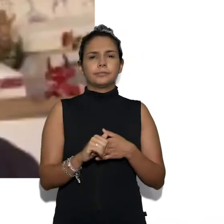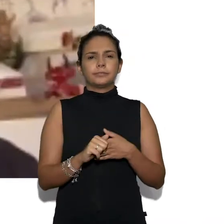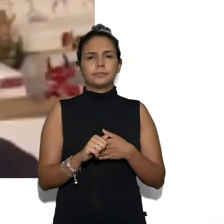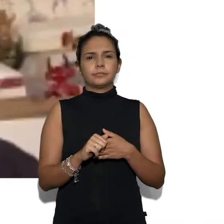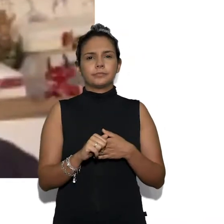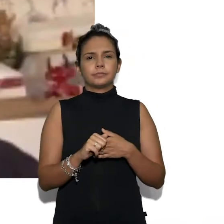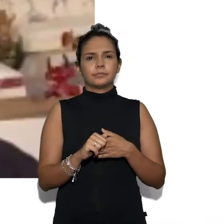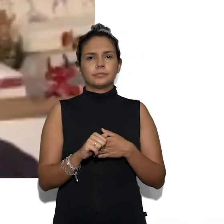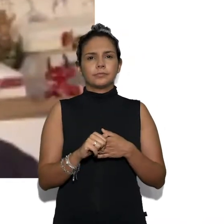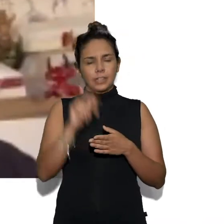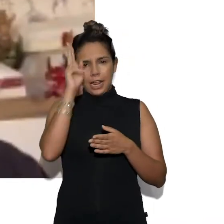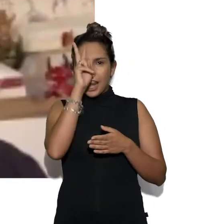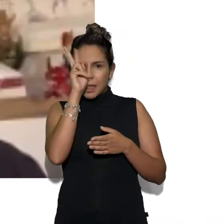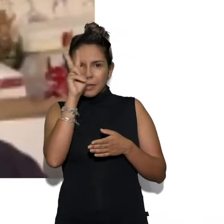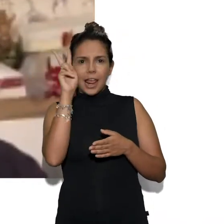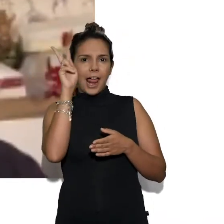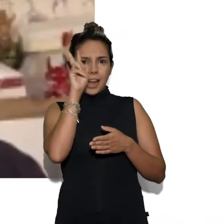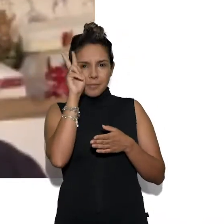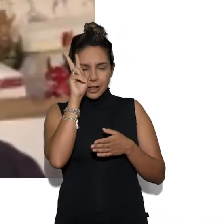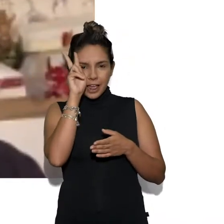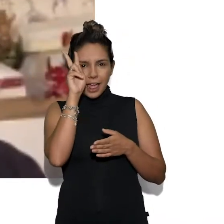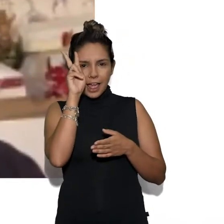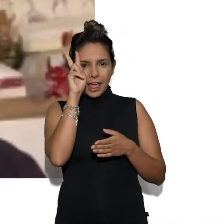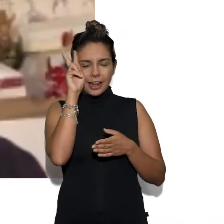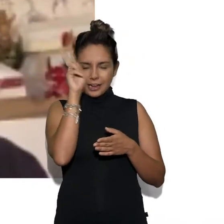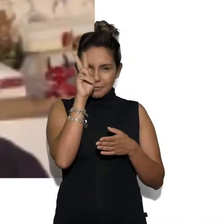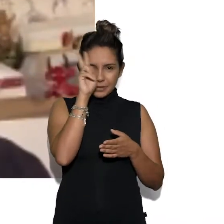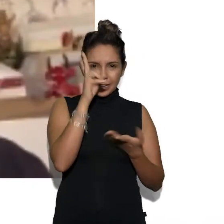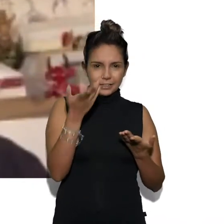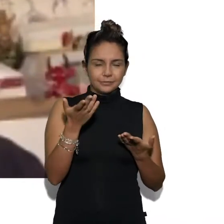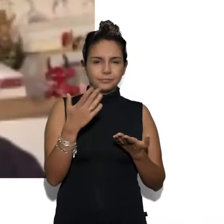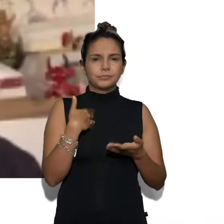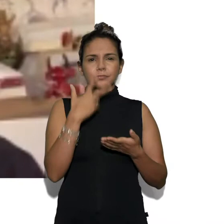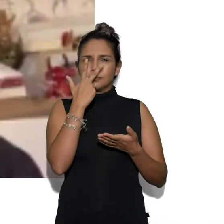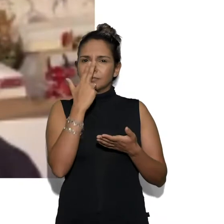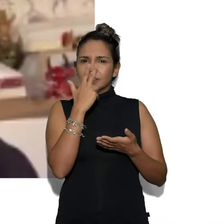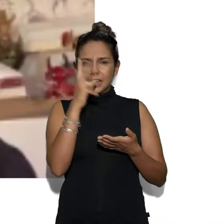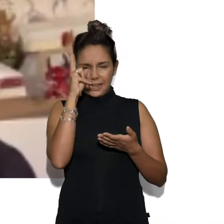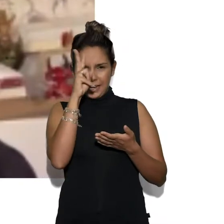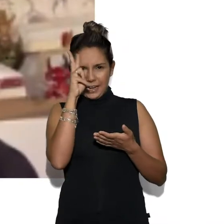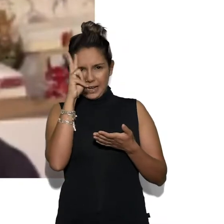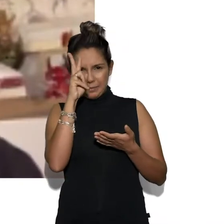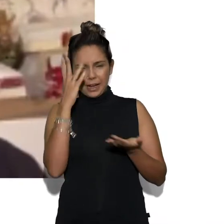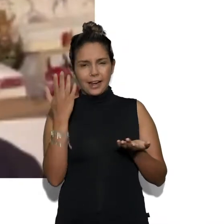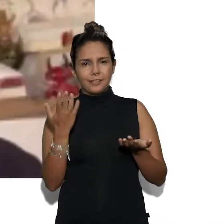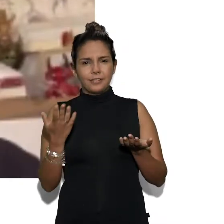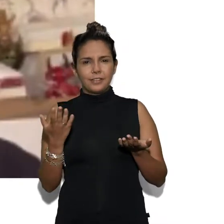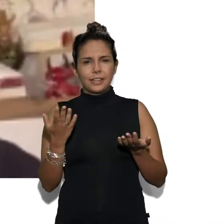o exercício de lembrar, esse ofício de lembrar. Eu achava que lembrava